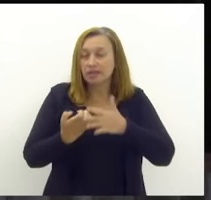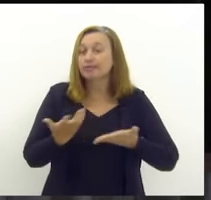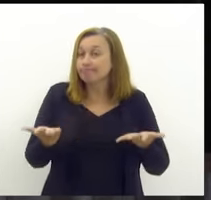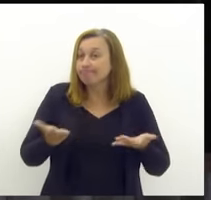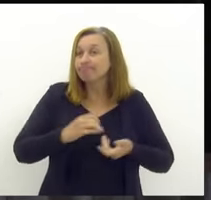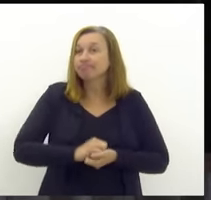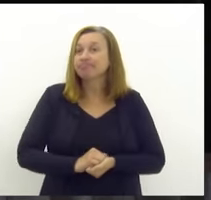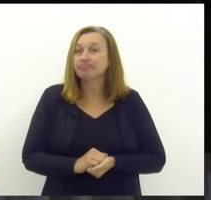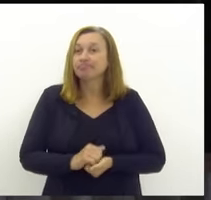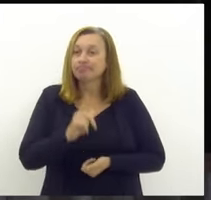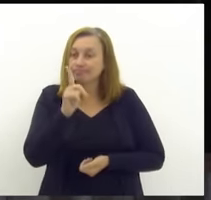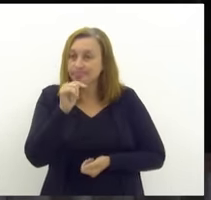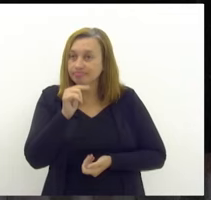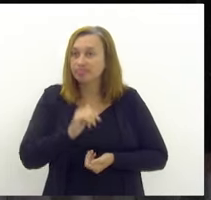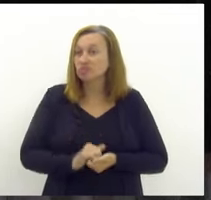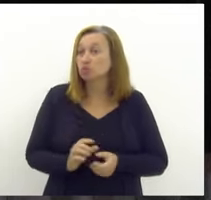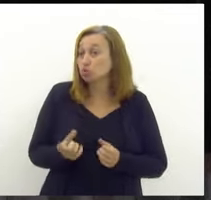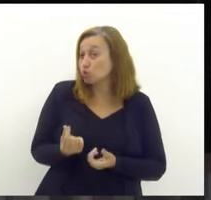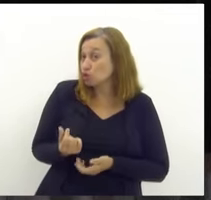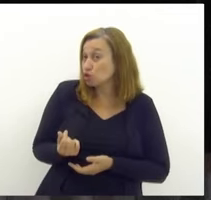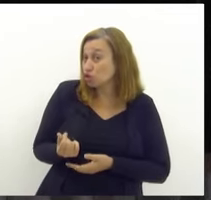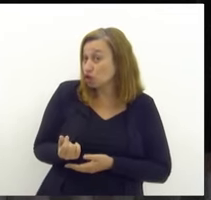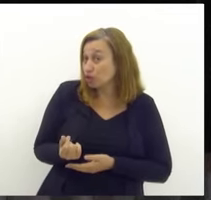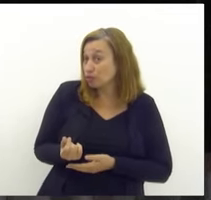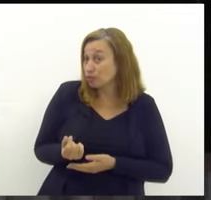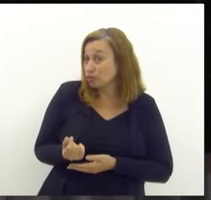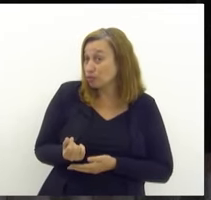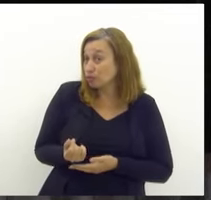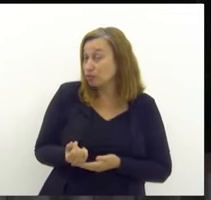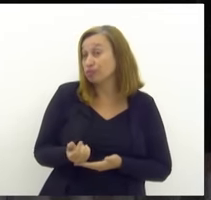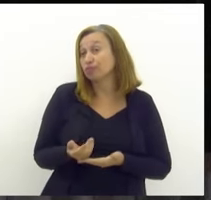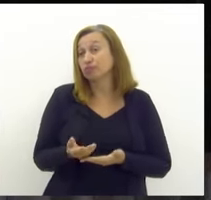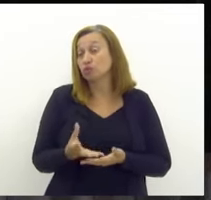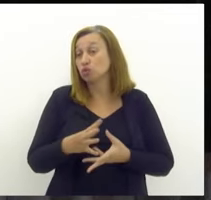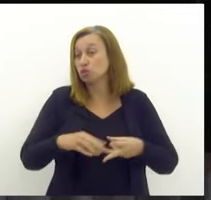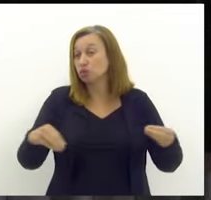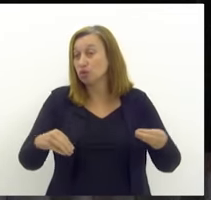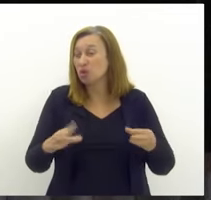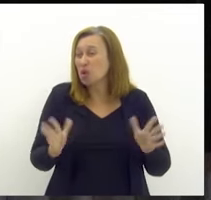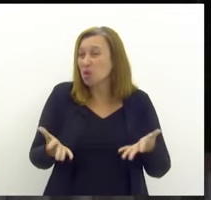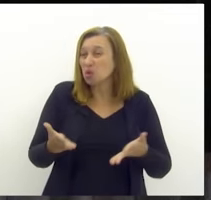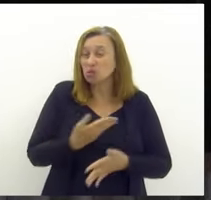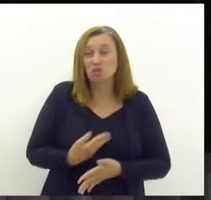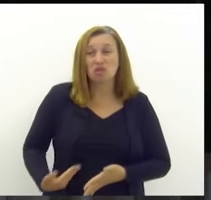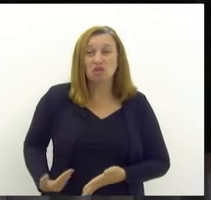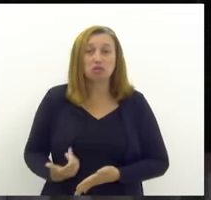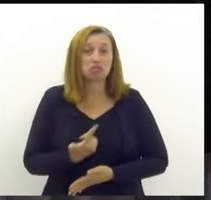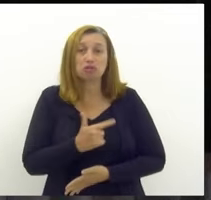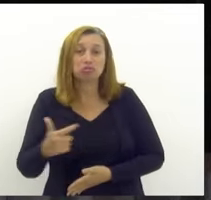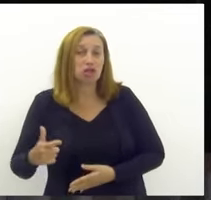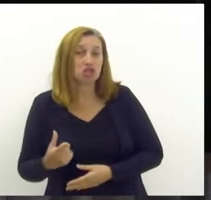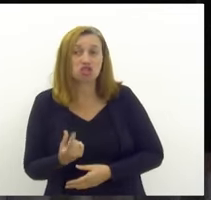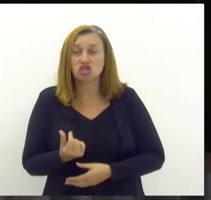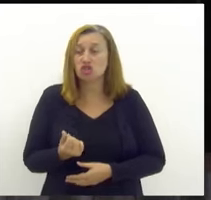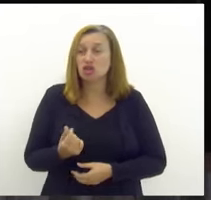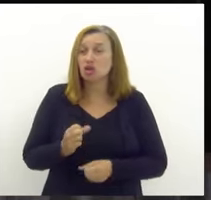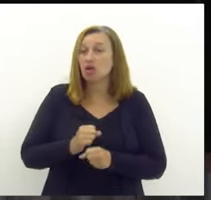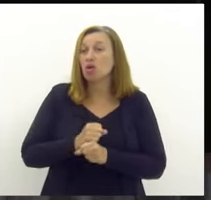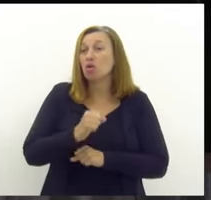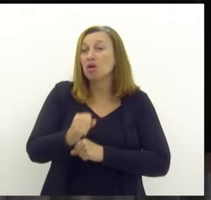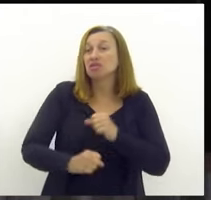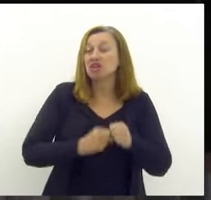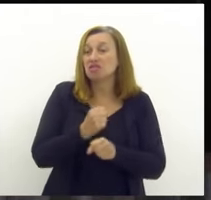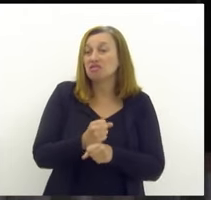vendida o dinheiro foi por água abaixo e hoje o governador diz ah não tem dinheiro ano que vem o rombo é de 8